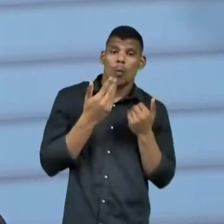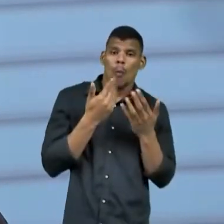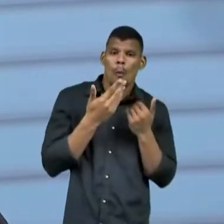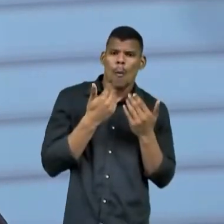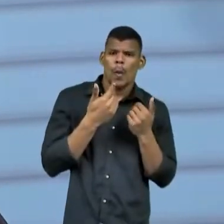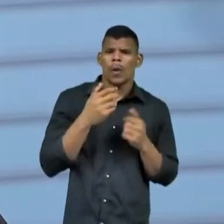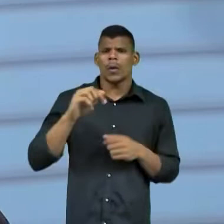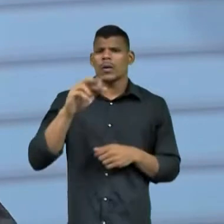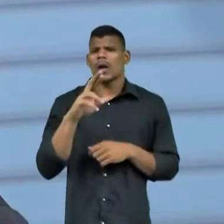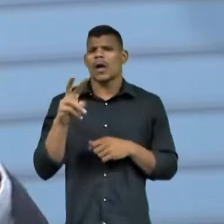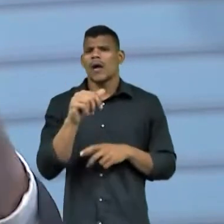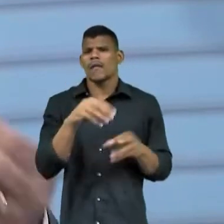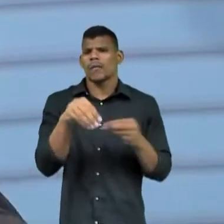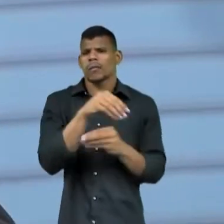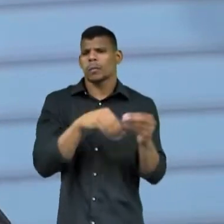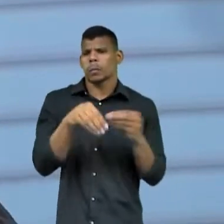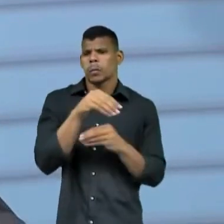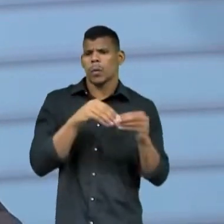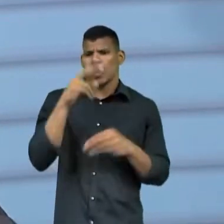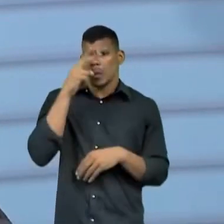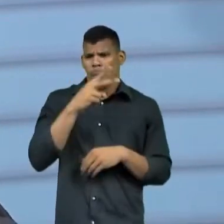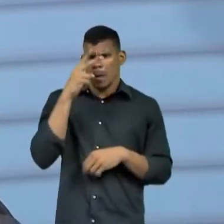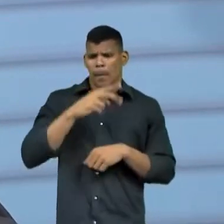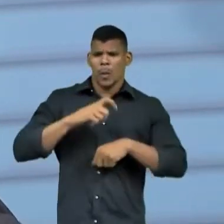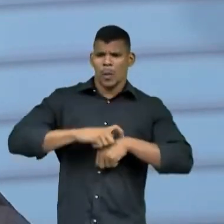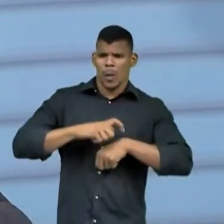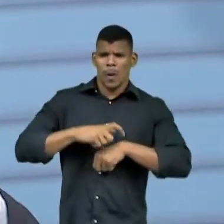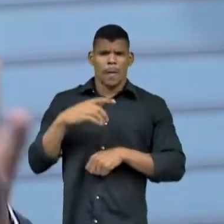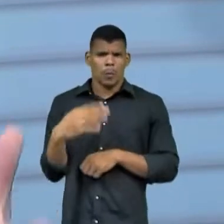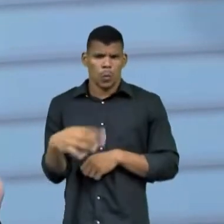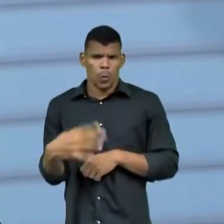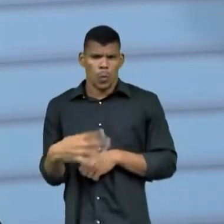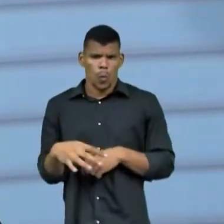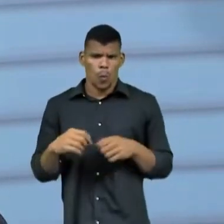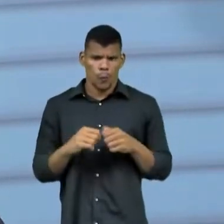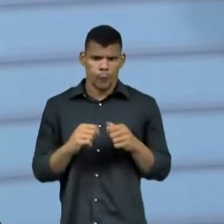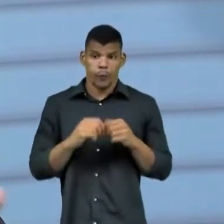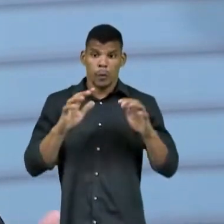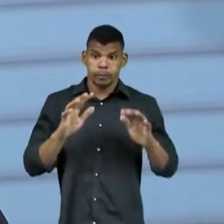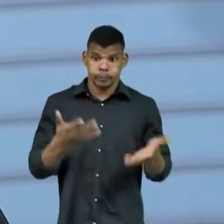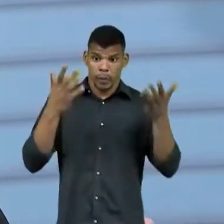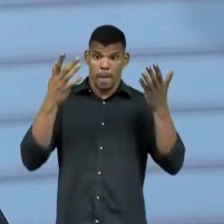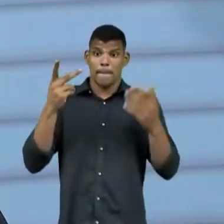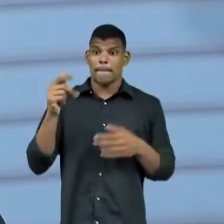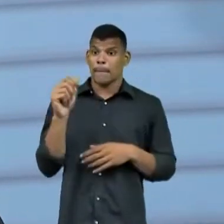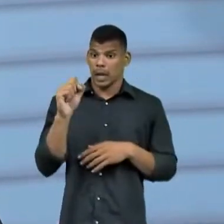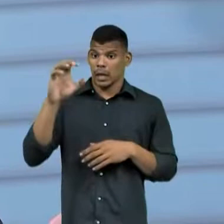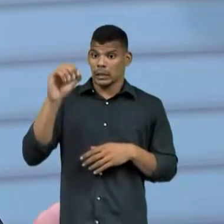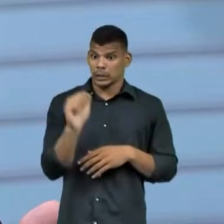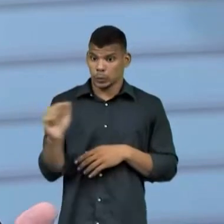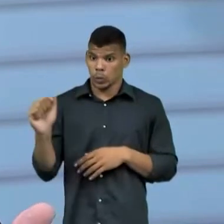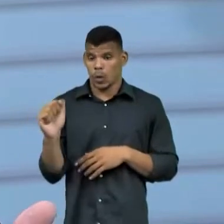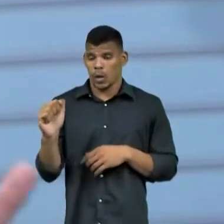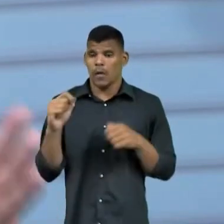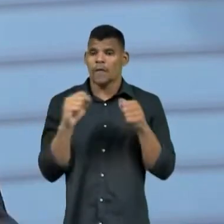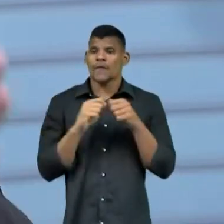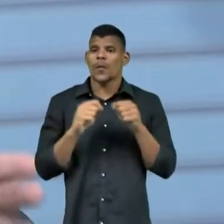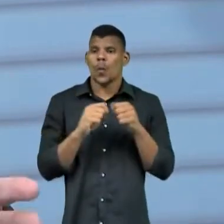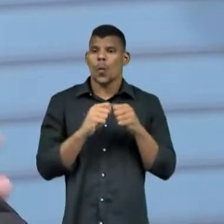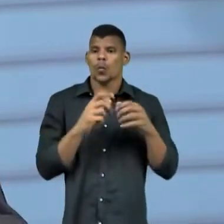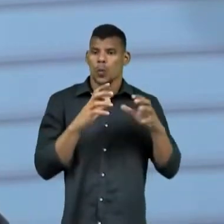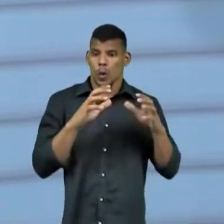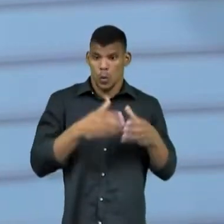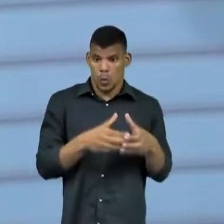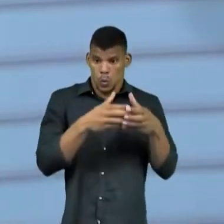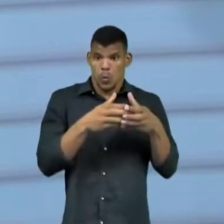as ervas amargas para lembrar do tempo de cativeiro de dor então eles celebram a Páscoa e Eles saem pro deserto para adorar a Deus e ruma